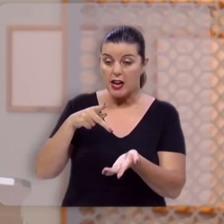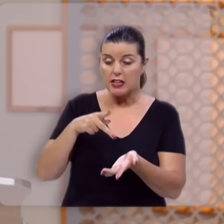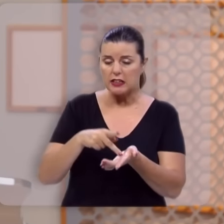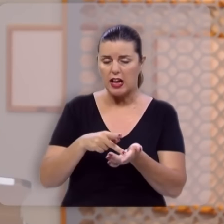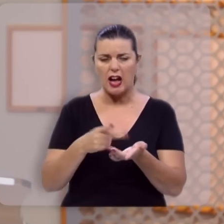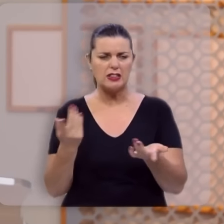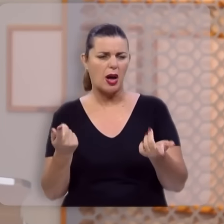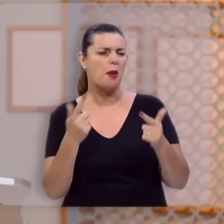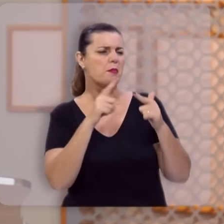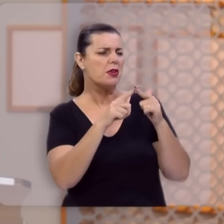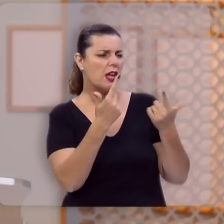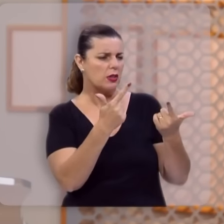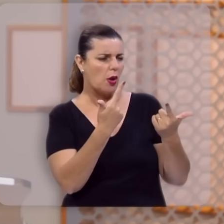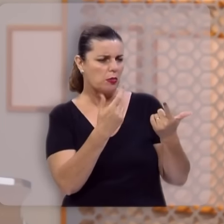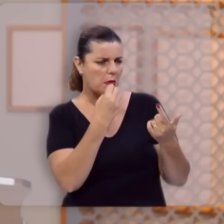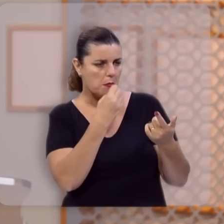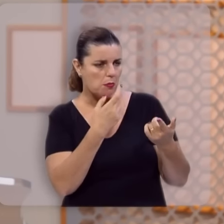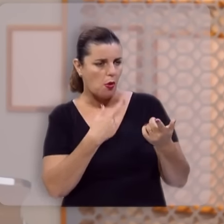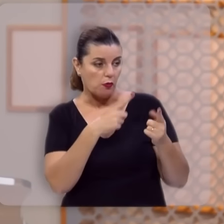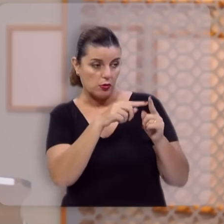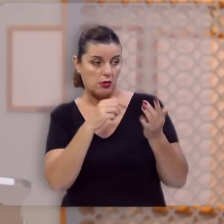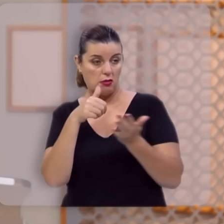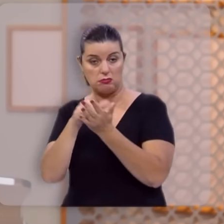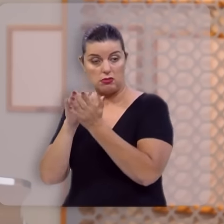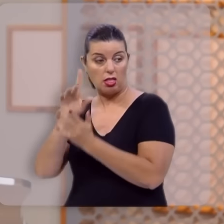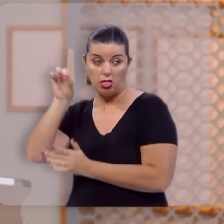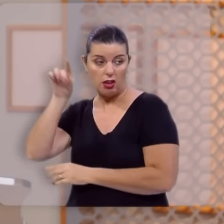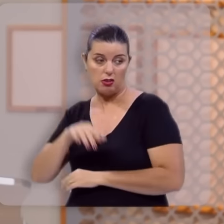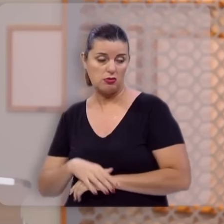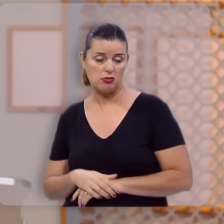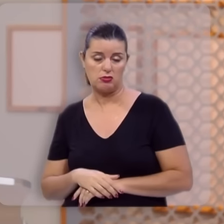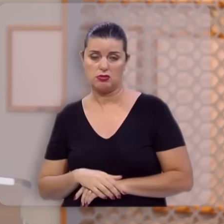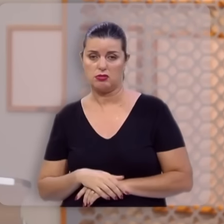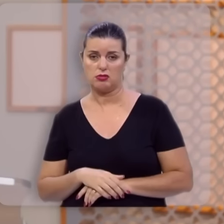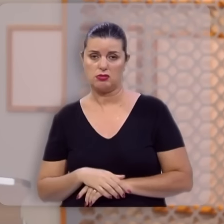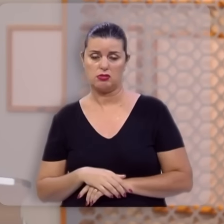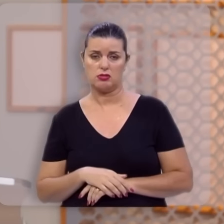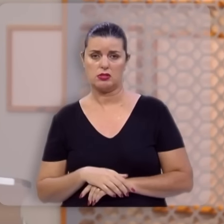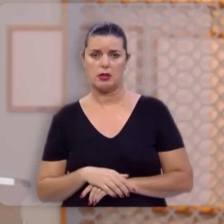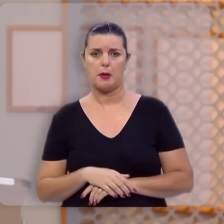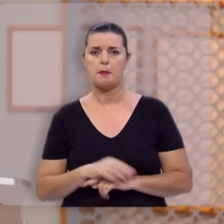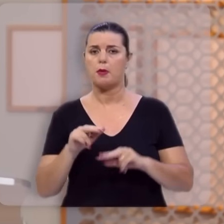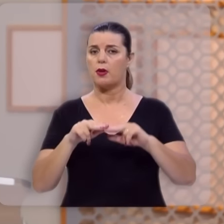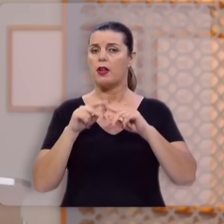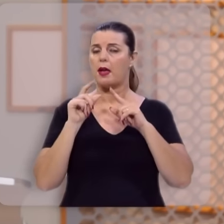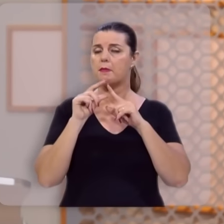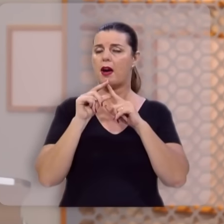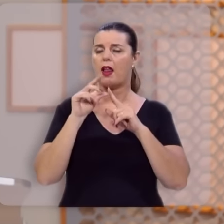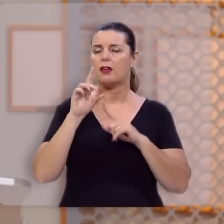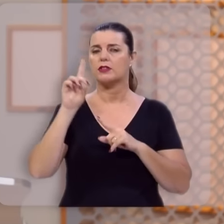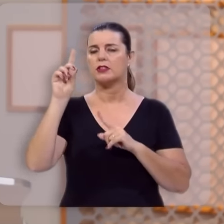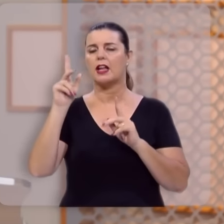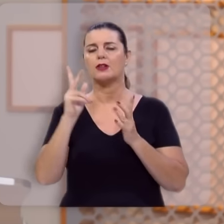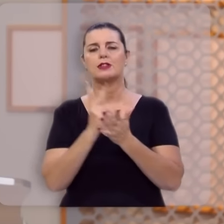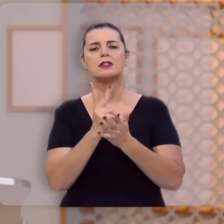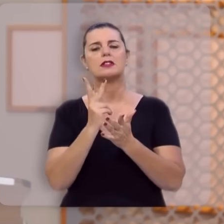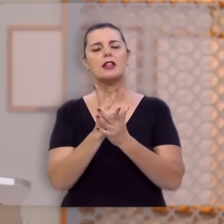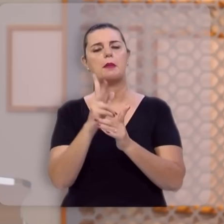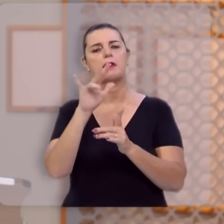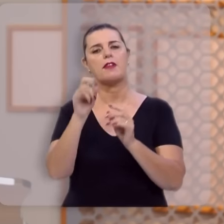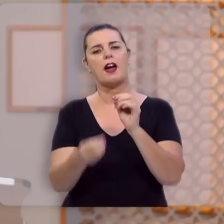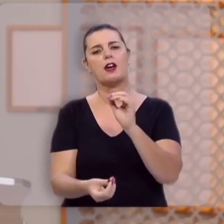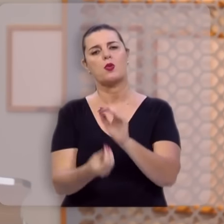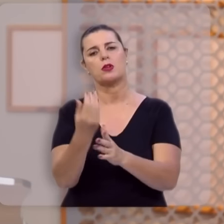motivação não está boa, vocês vão dar conta para Deus. Porém, a palavra de Deus sempre vai produzir